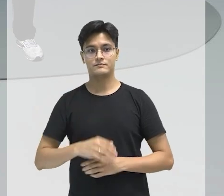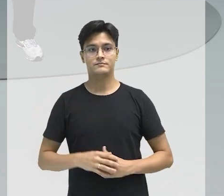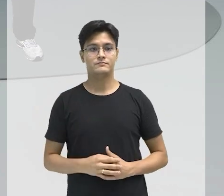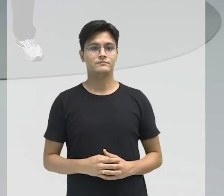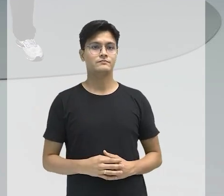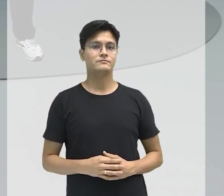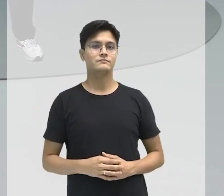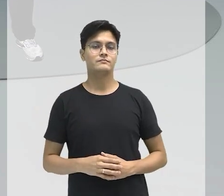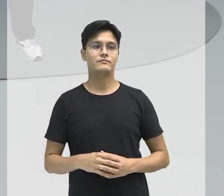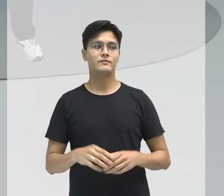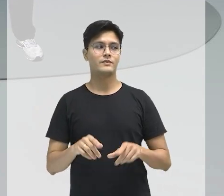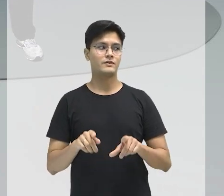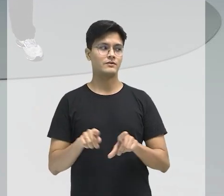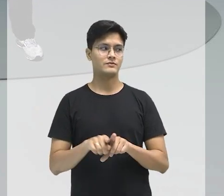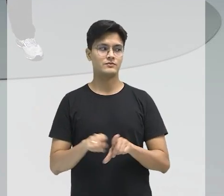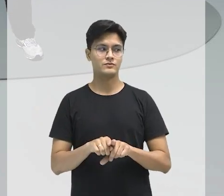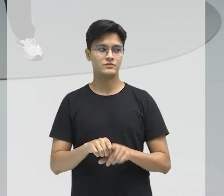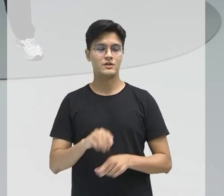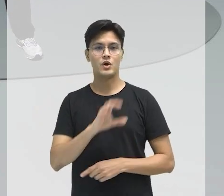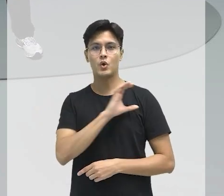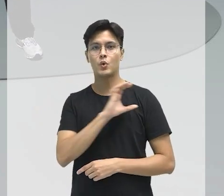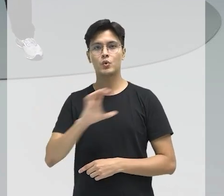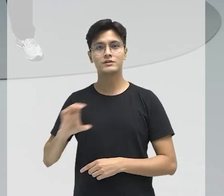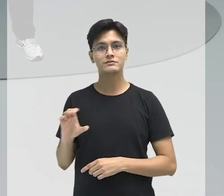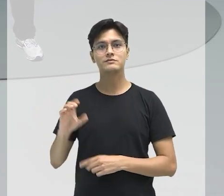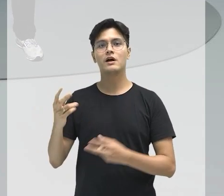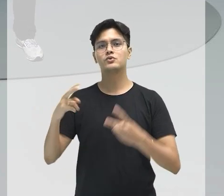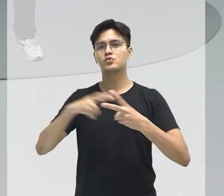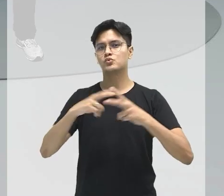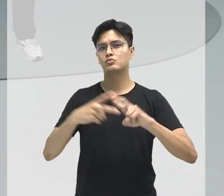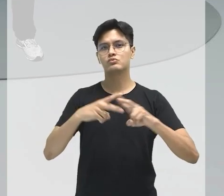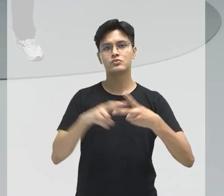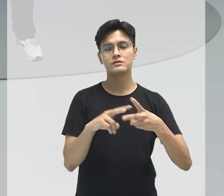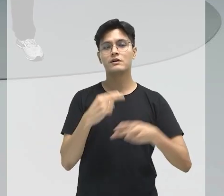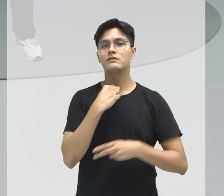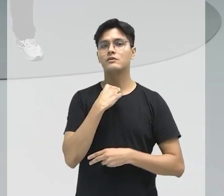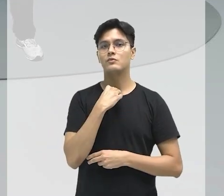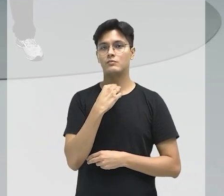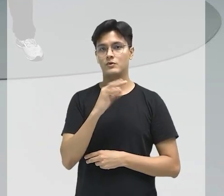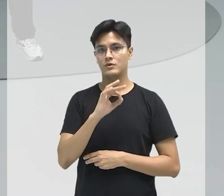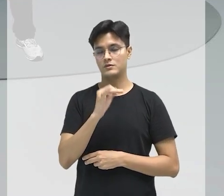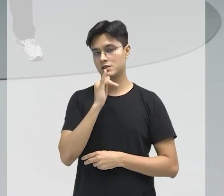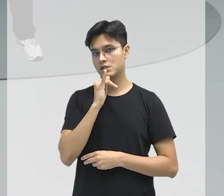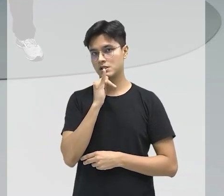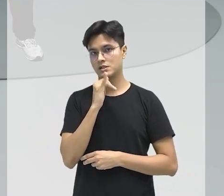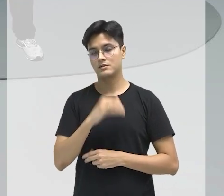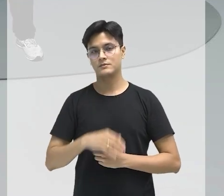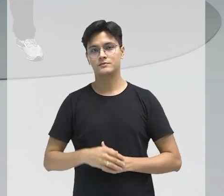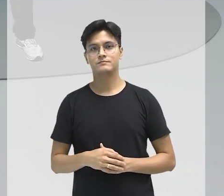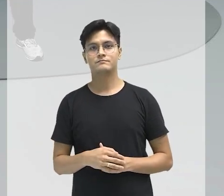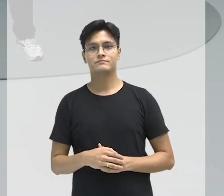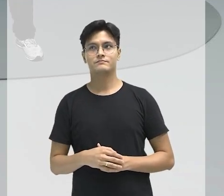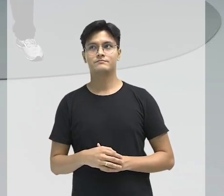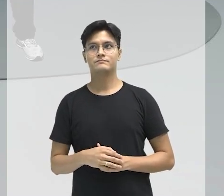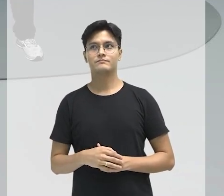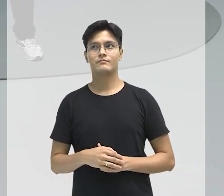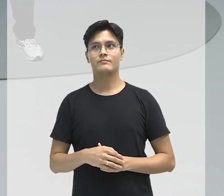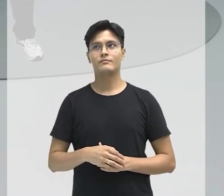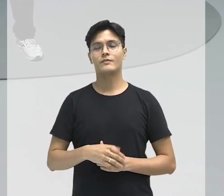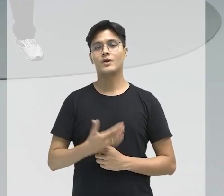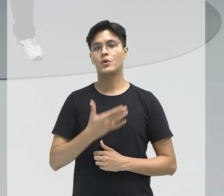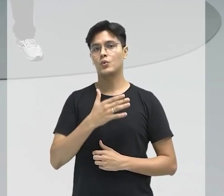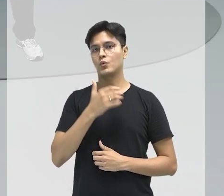Cunhados não podem lutar entre si. Então faz de conta que eu estou lá, sou do povo indígena, aí o irmão da